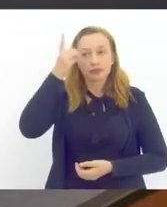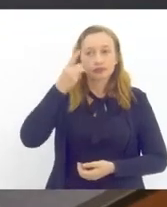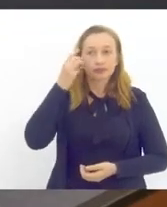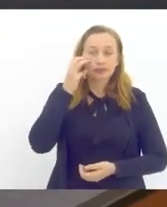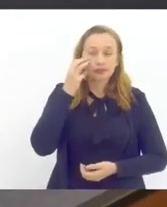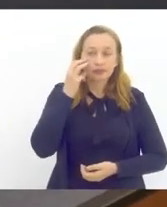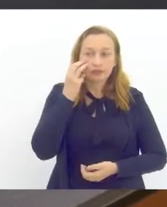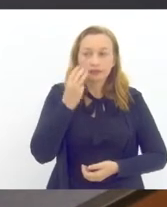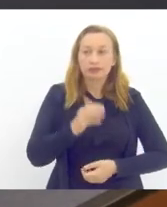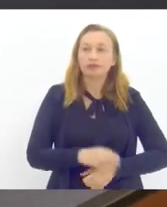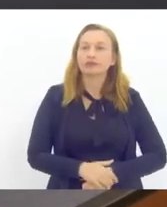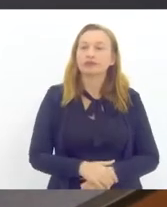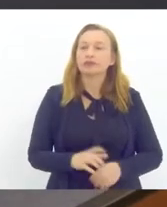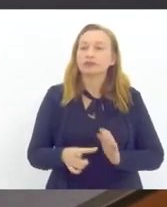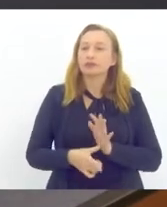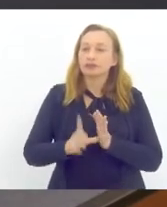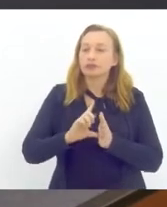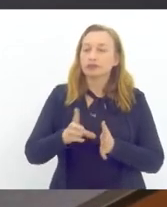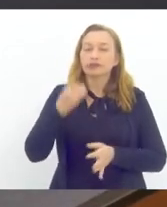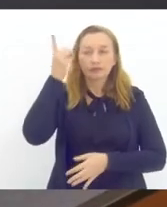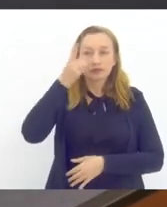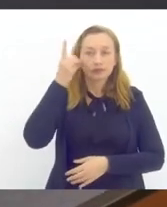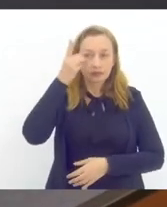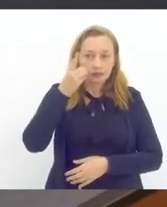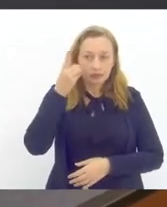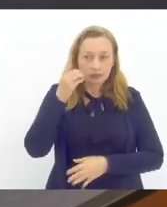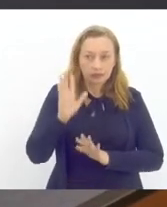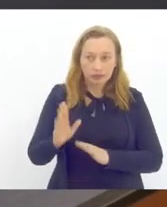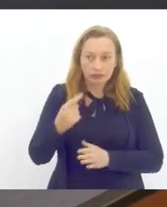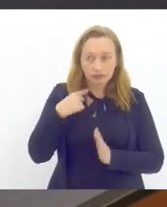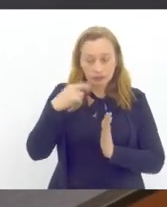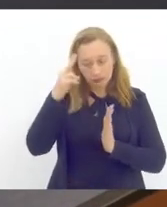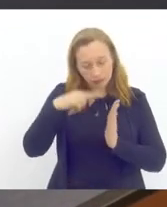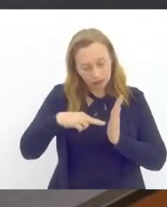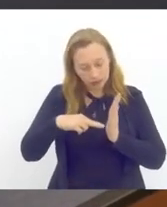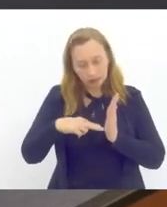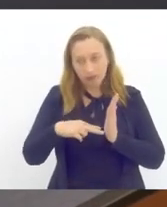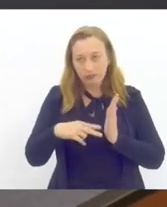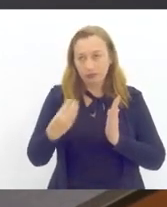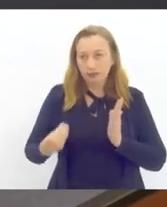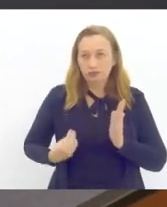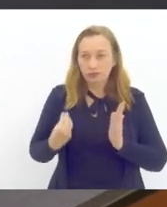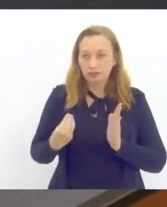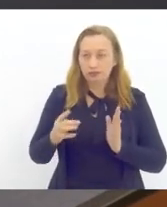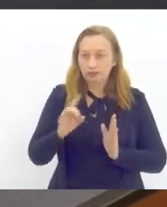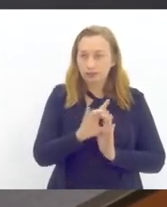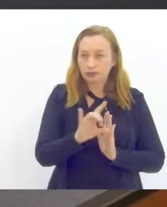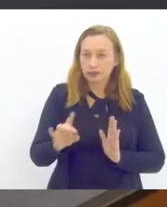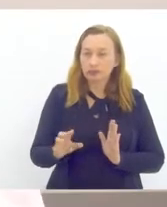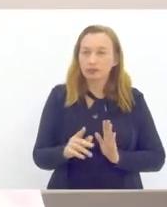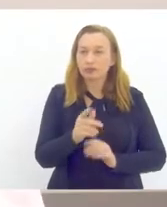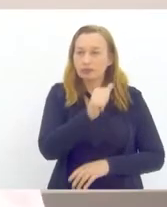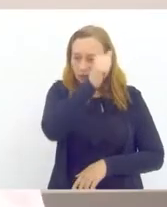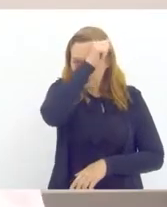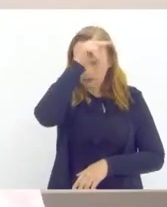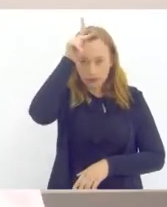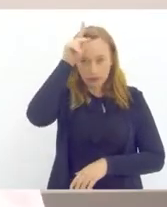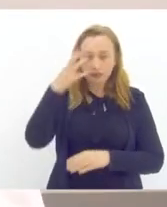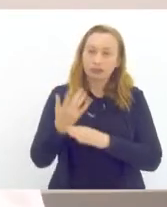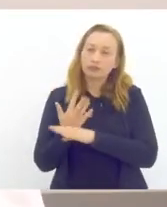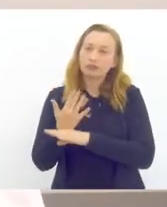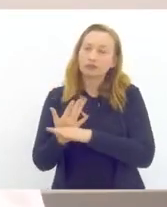Valdec Carneiro. Só antes, deputado Valdec, eu leio aqui as presenças, por favor. Prefeitura Duque de Caxias,